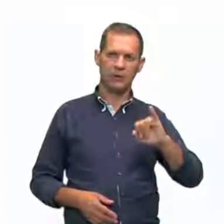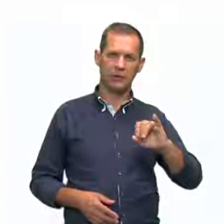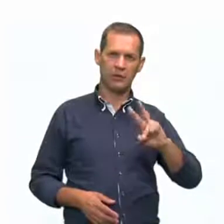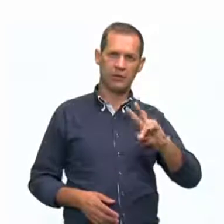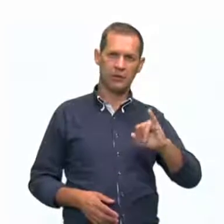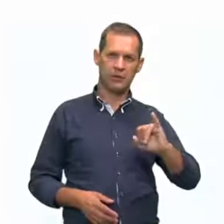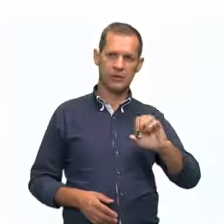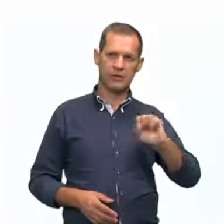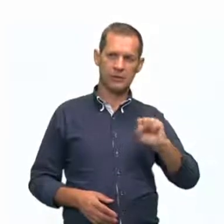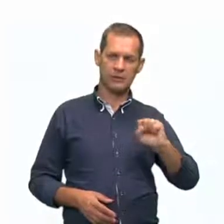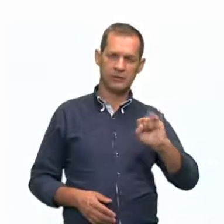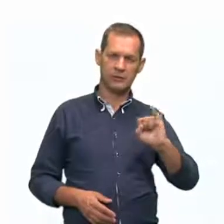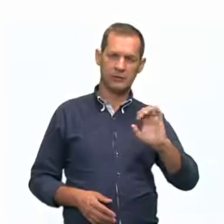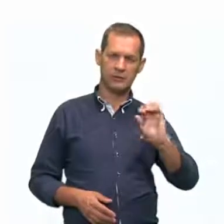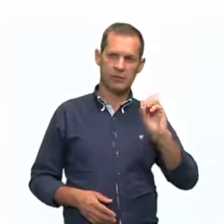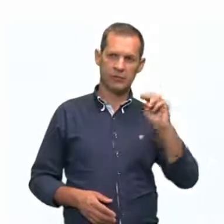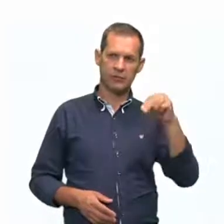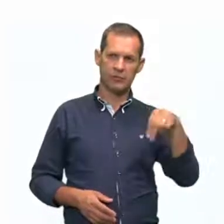Division